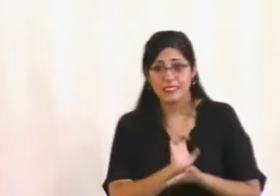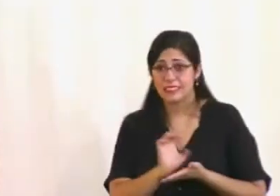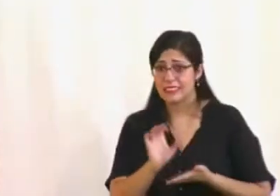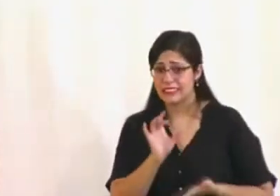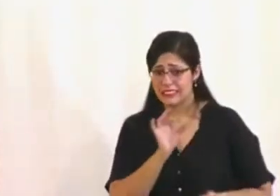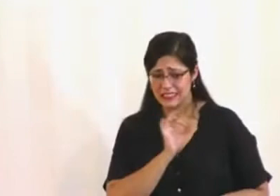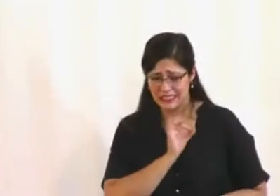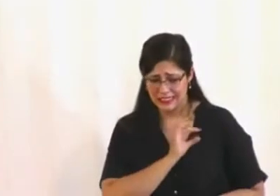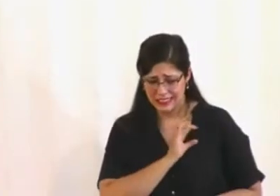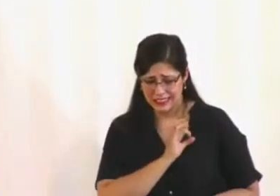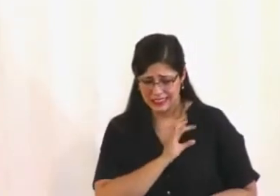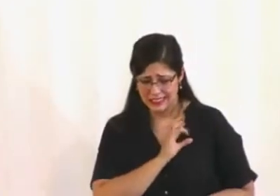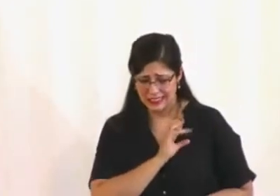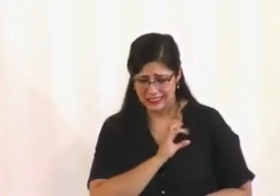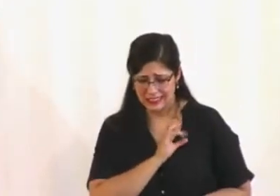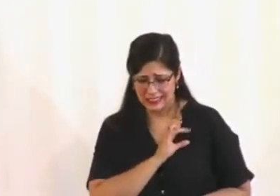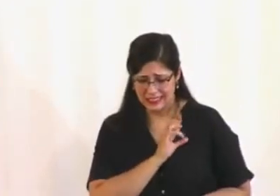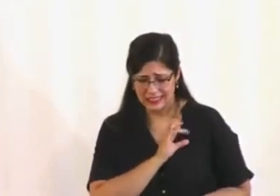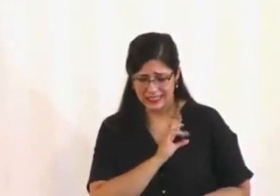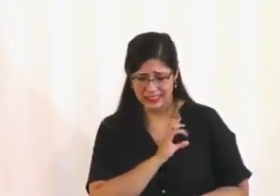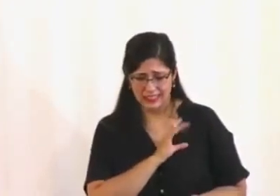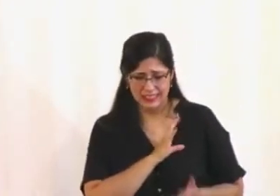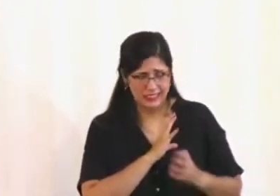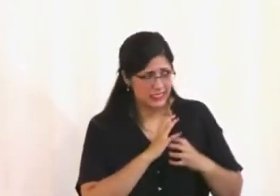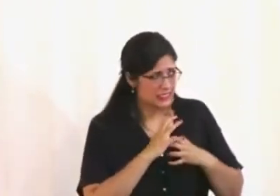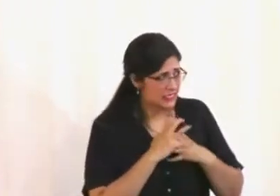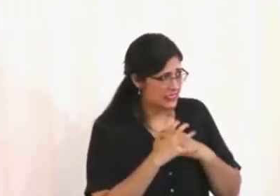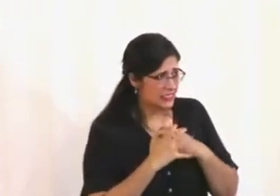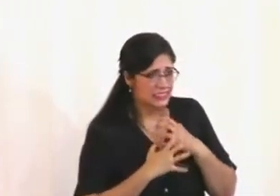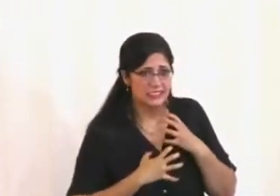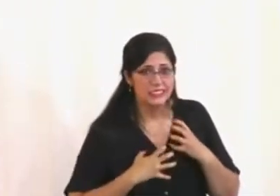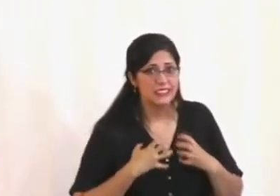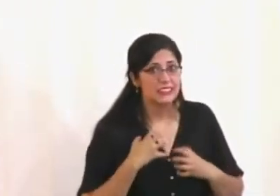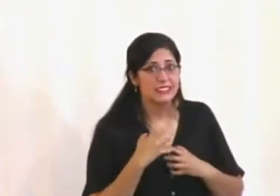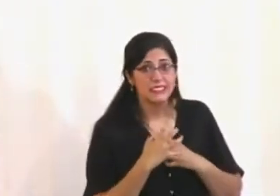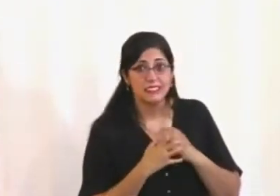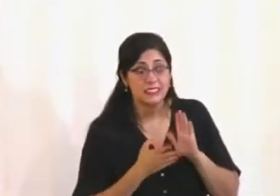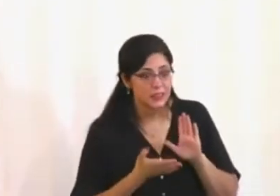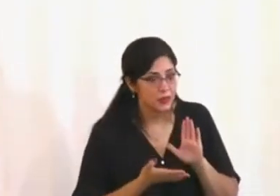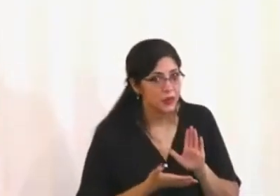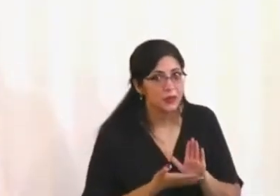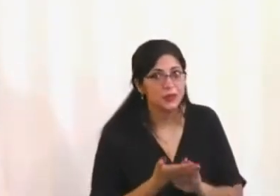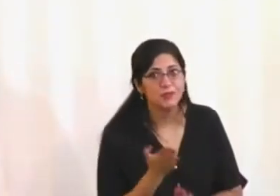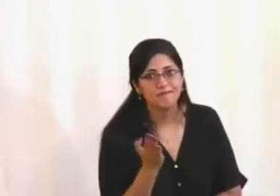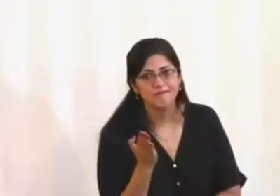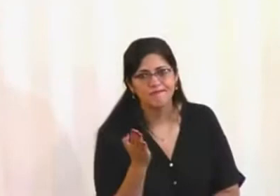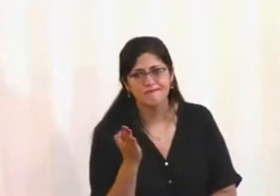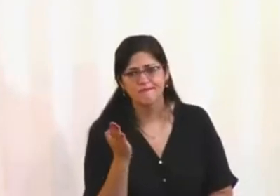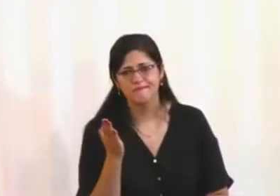Ele temeu. E para proteger a sua vida, diz o texto, fugiu.